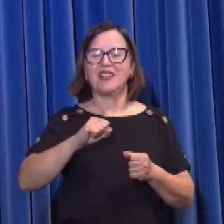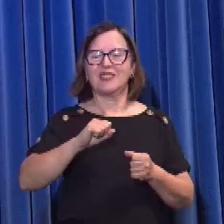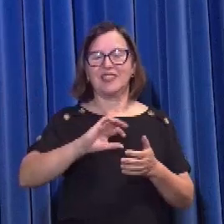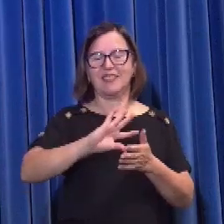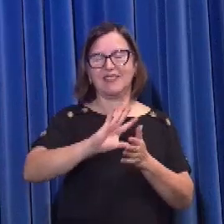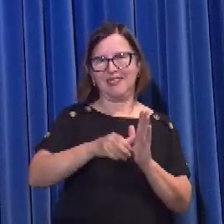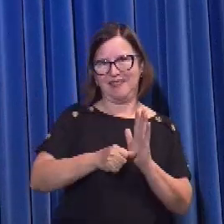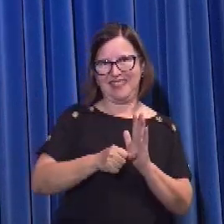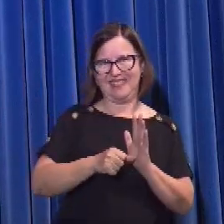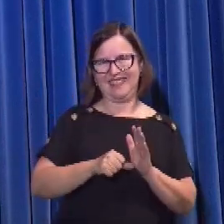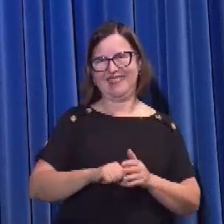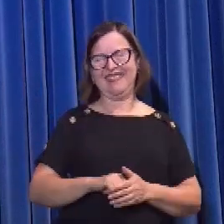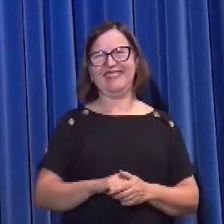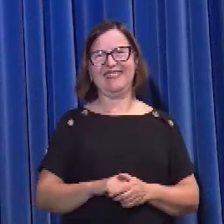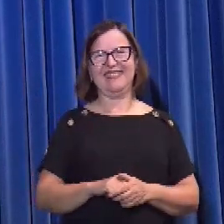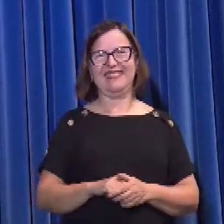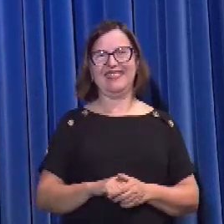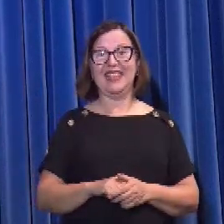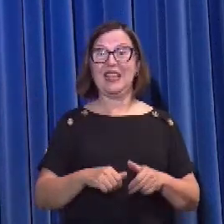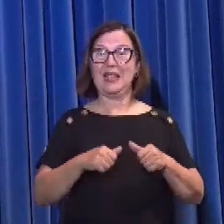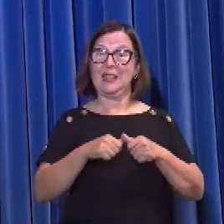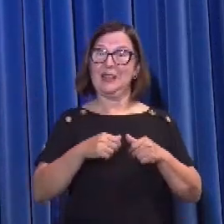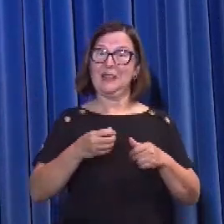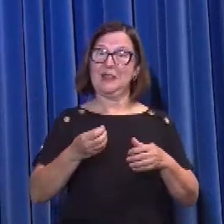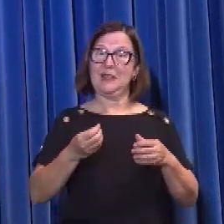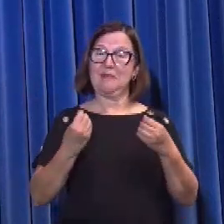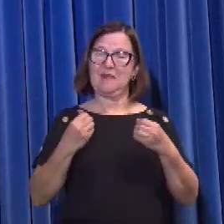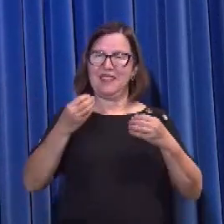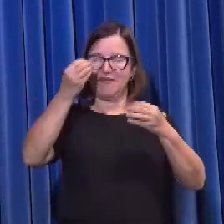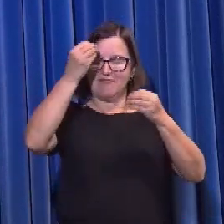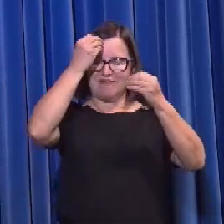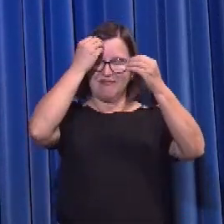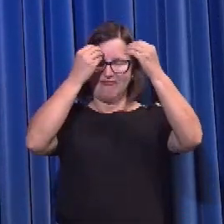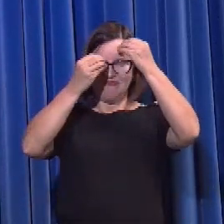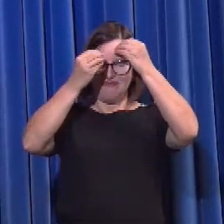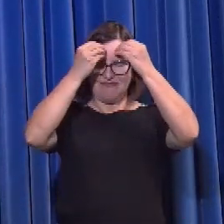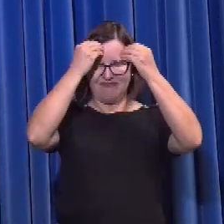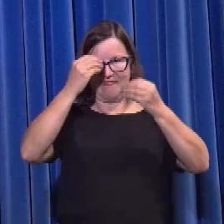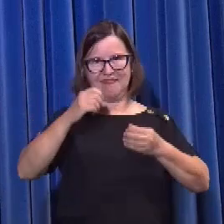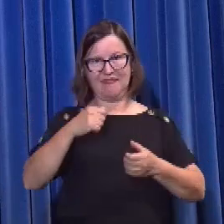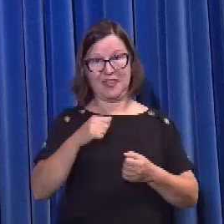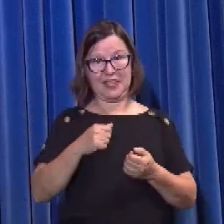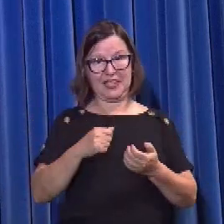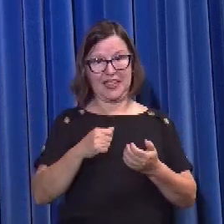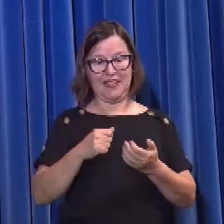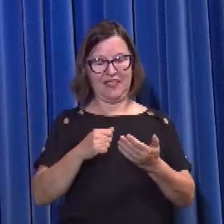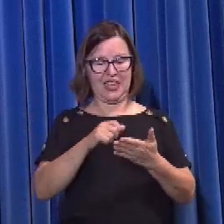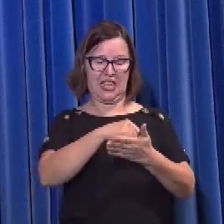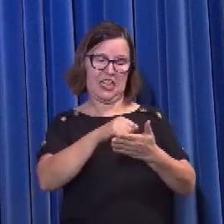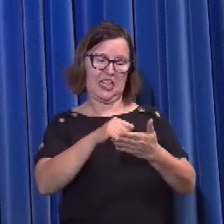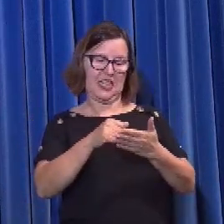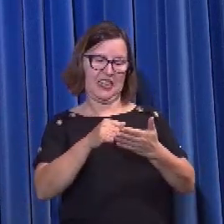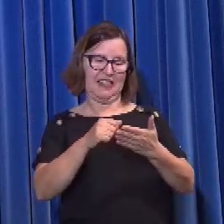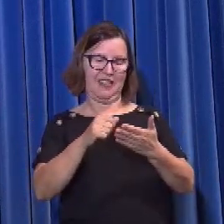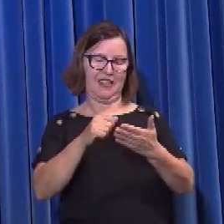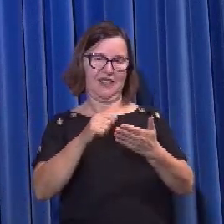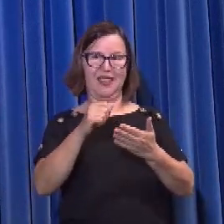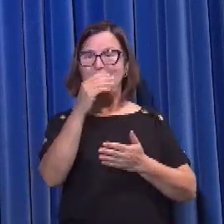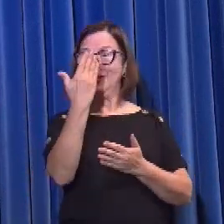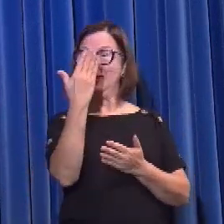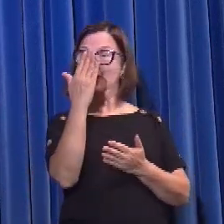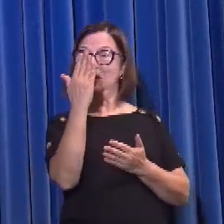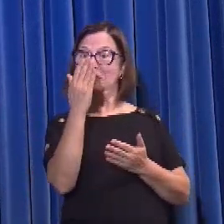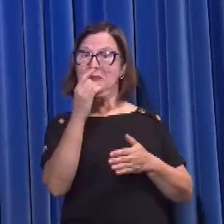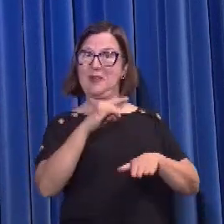né? Isso aqui tinha que estar escrito lá no espelho do banheiro da sua casa. Jesus está dizendo, as